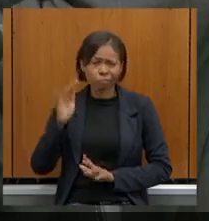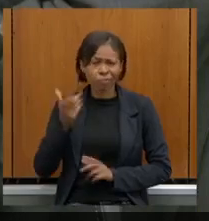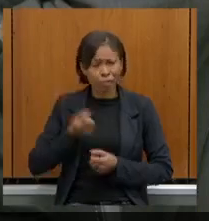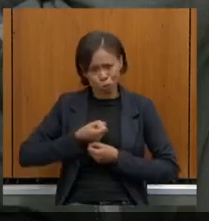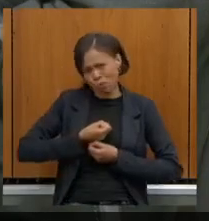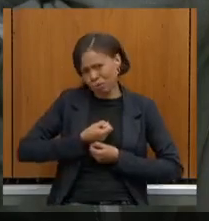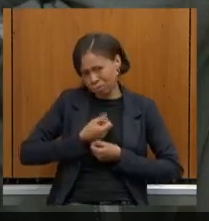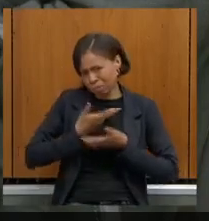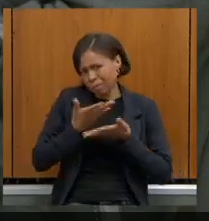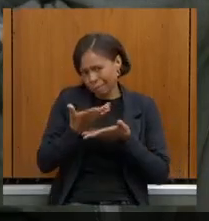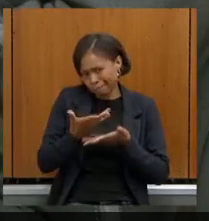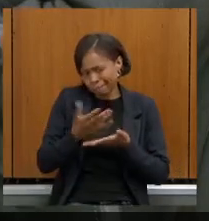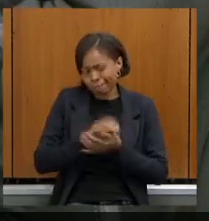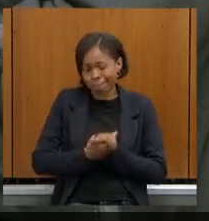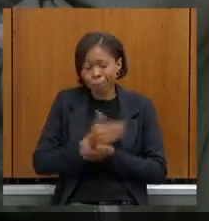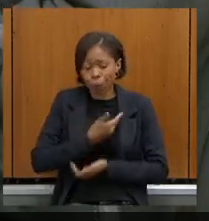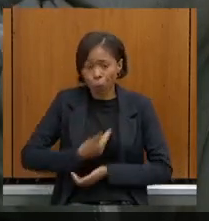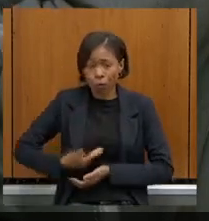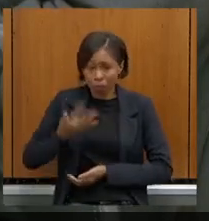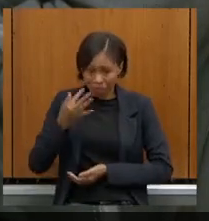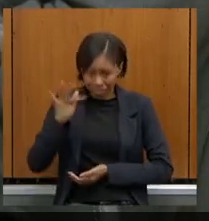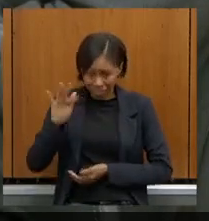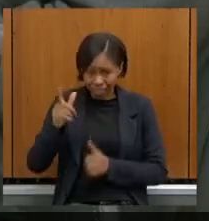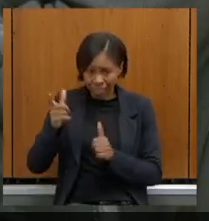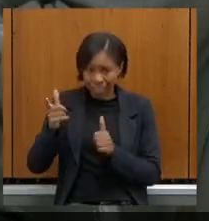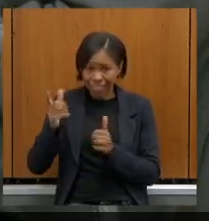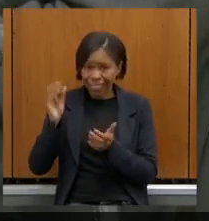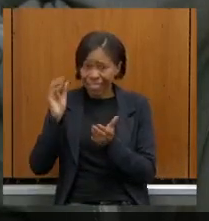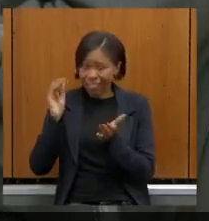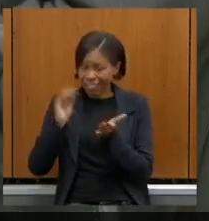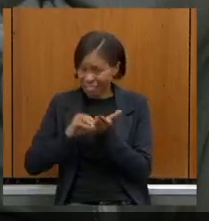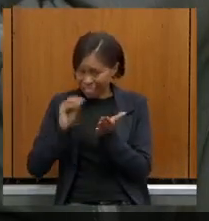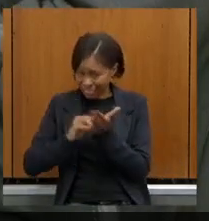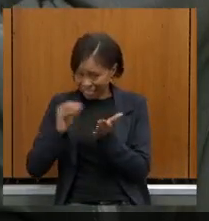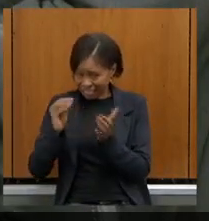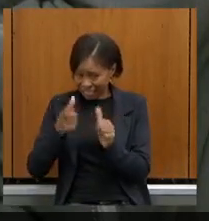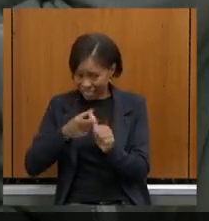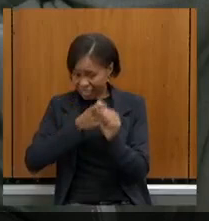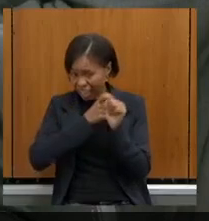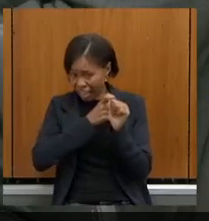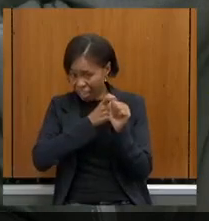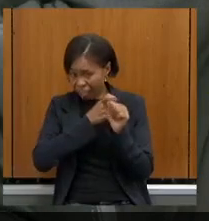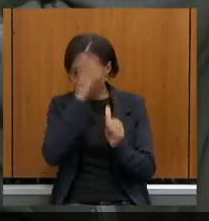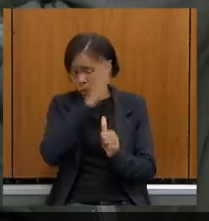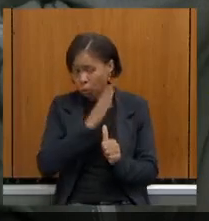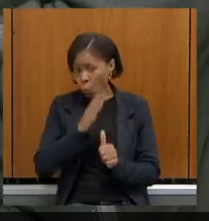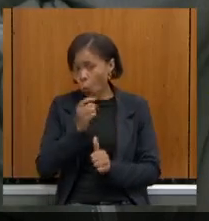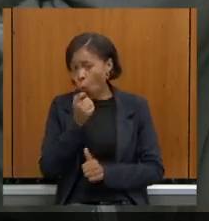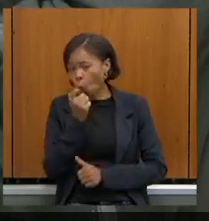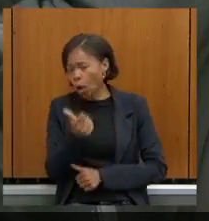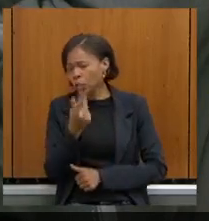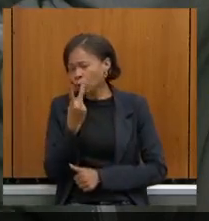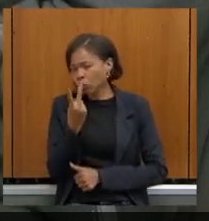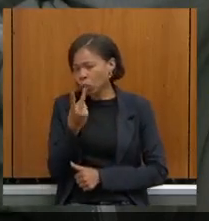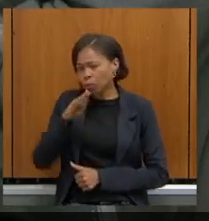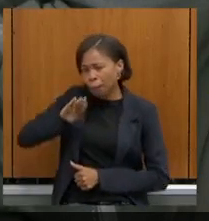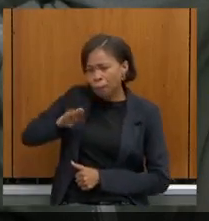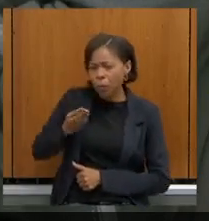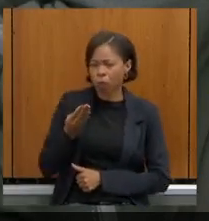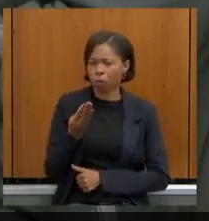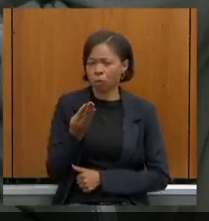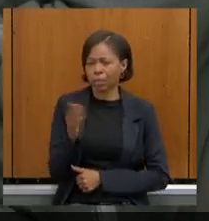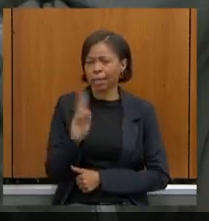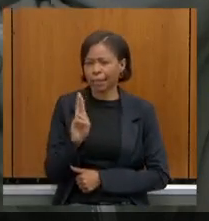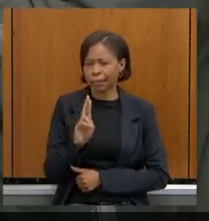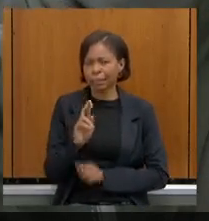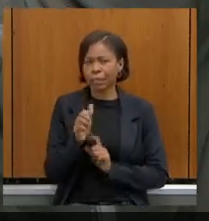deputado Bartor deve a Minas deve ao Brasil quase 2 bilhões de reais deve a Minas 170